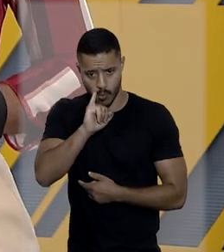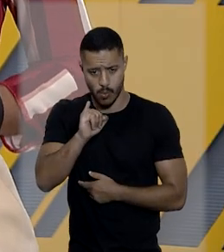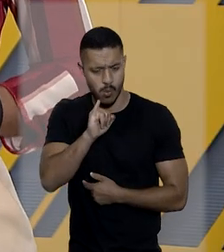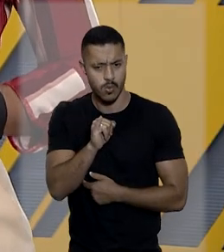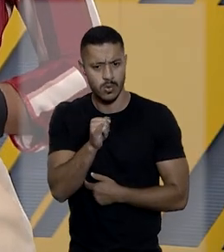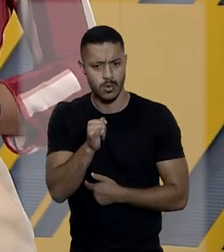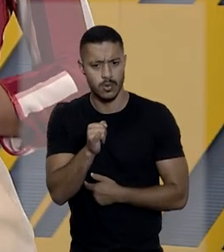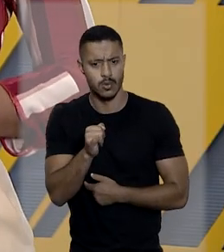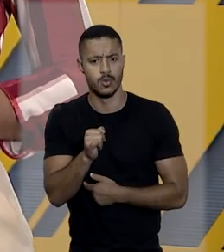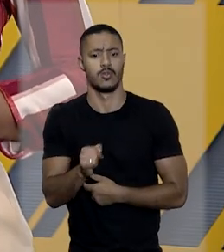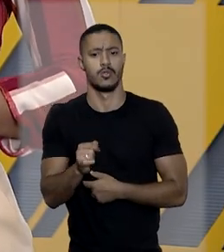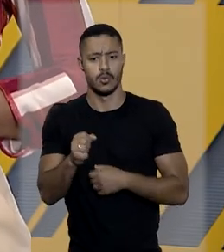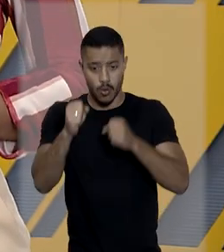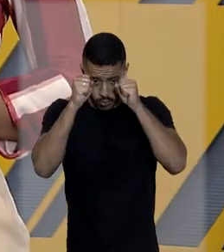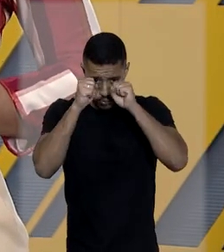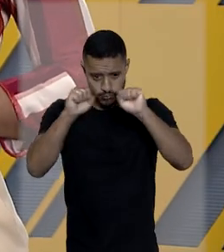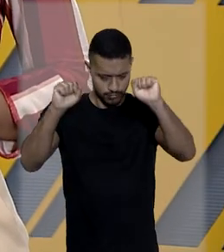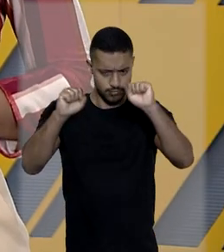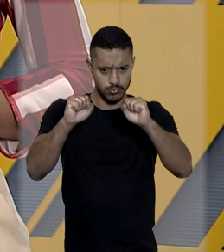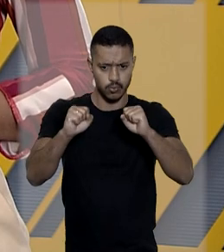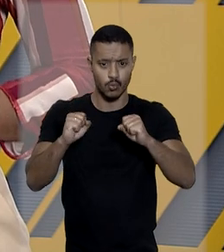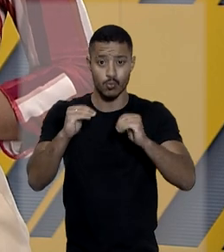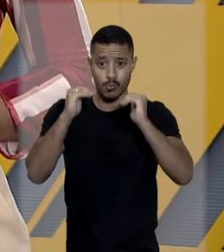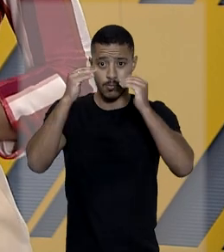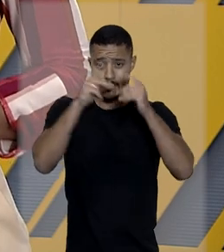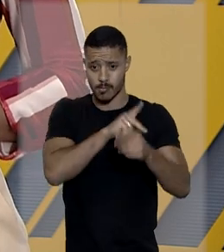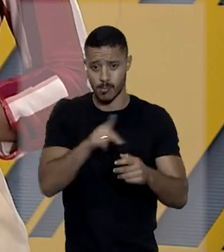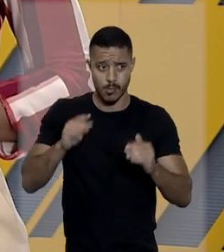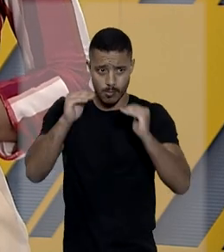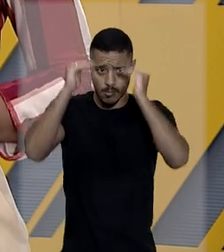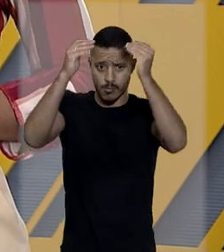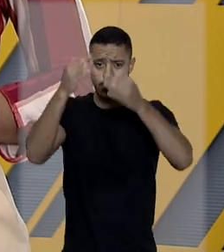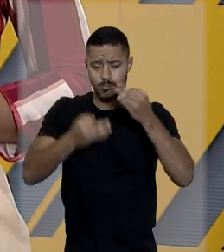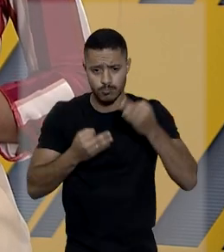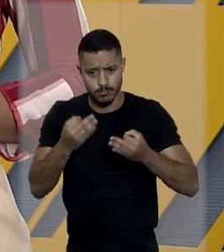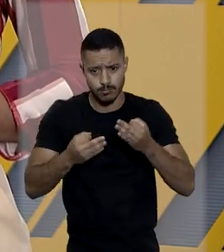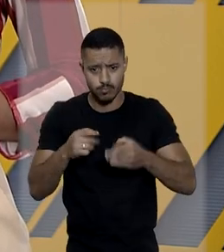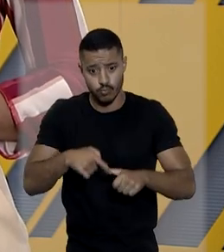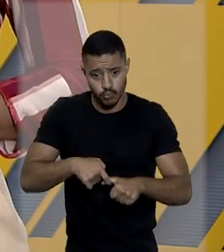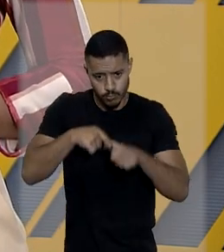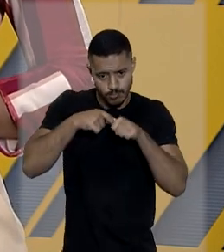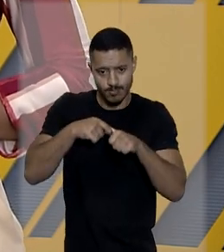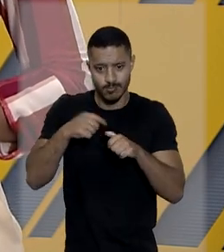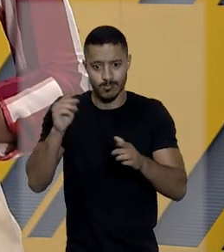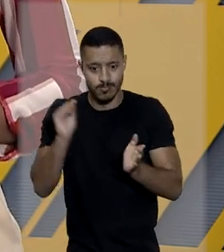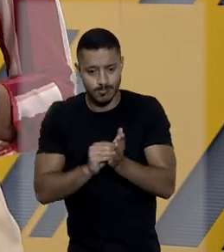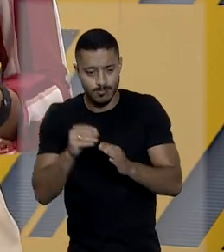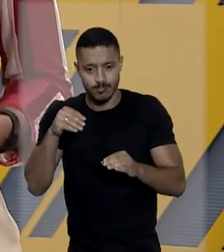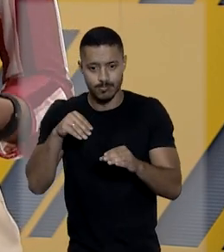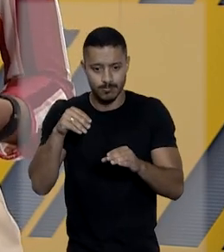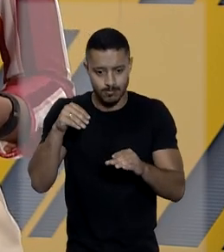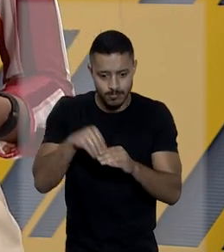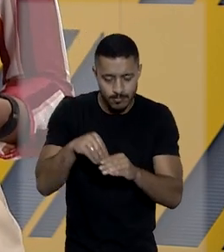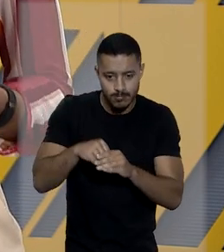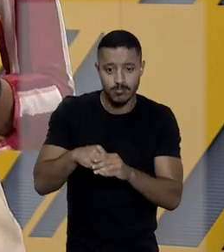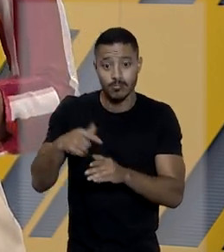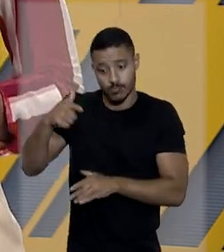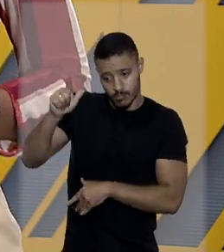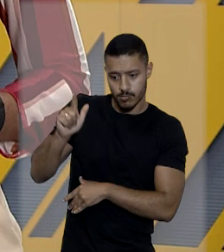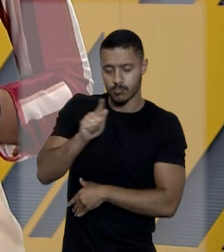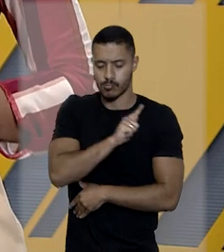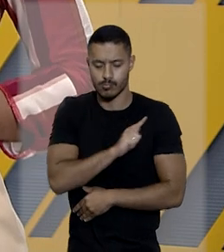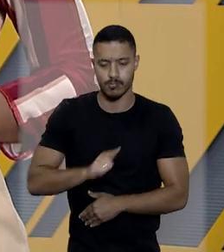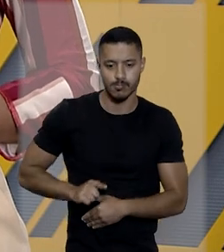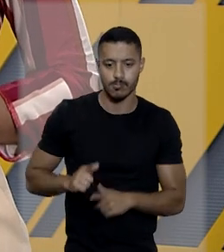Olá, durante o plantão judiciário, o presidente do Superior Tribunal de Justiça suspendeu a inelegibilidade do ex-governador do